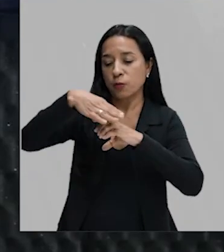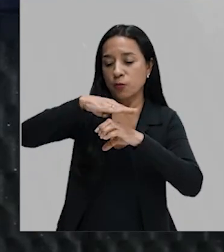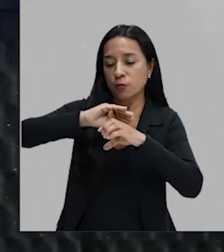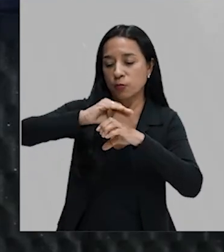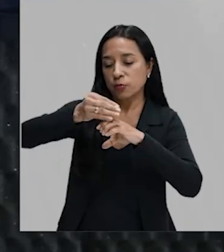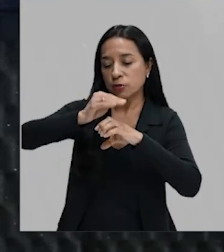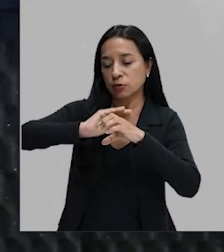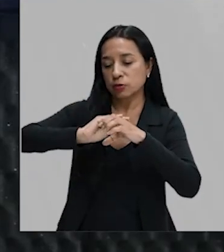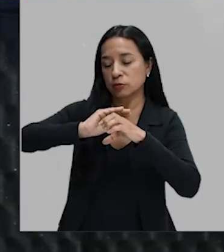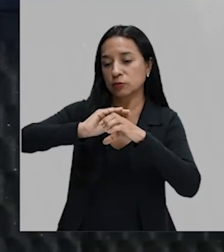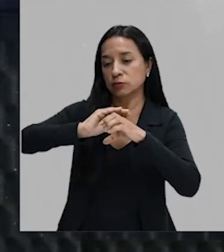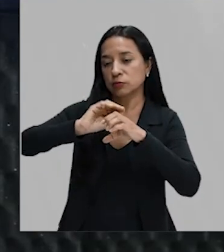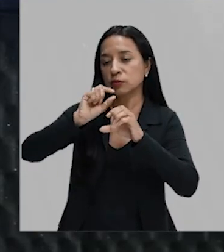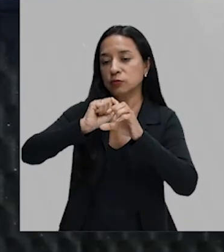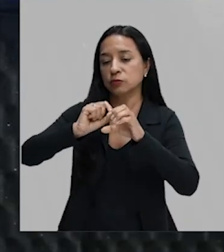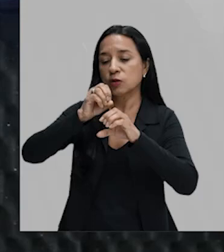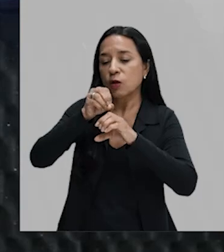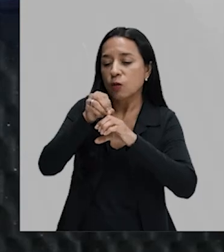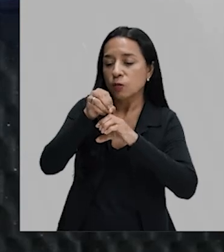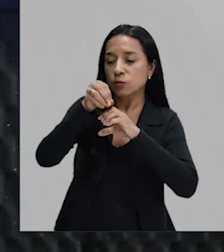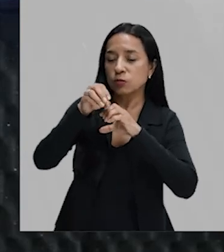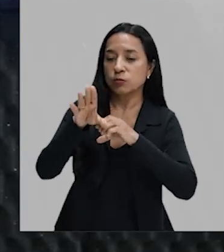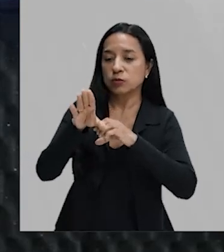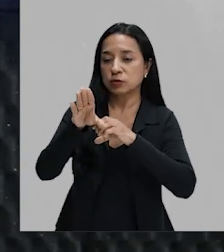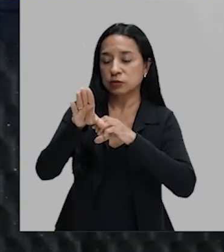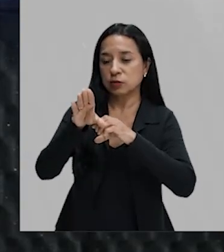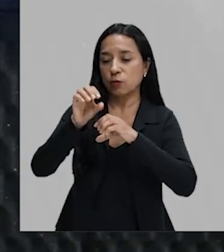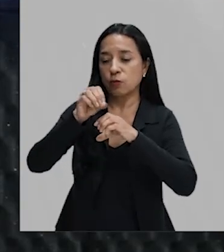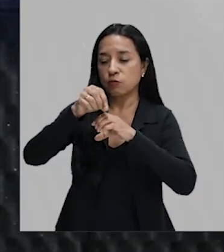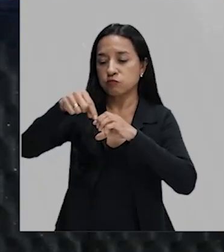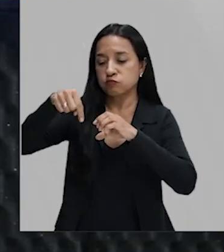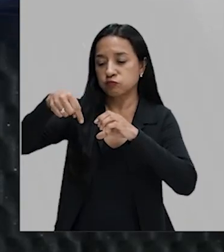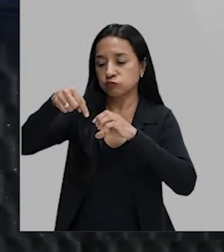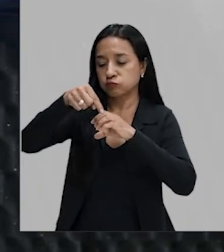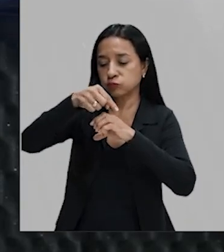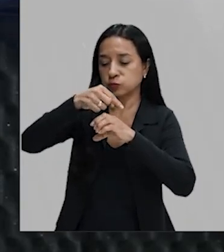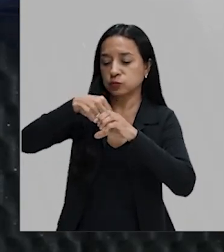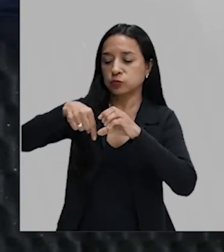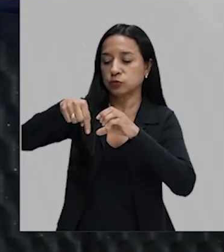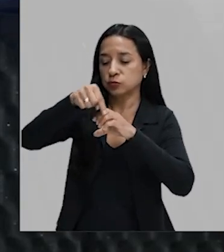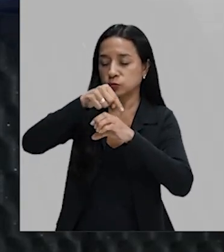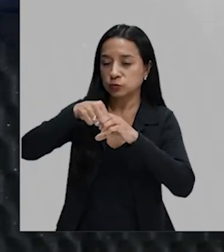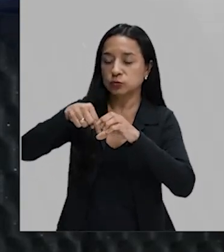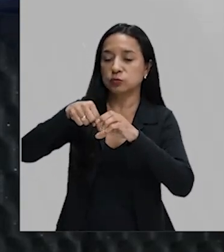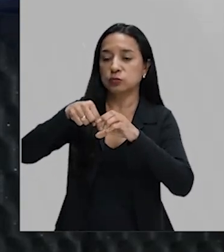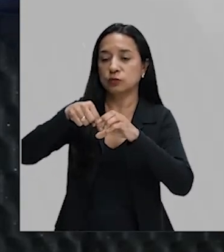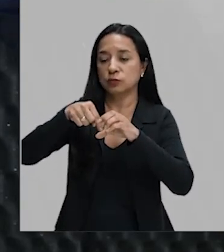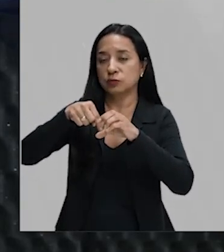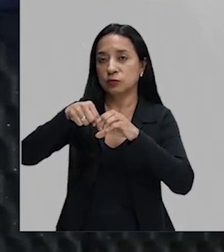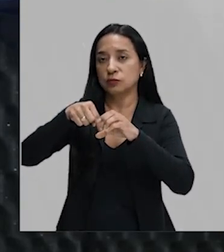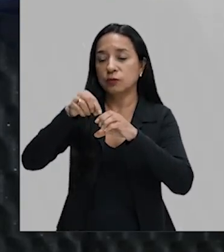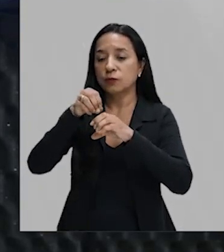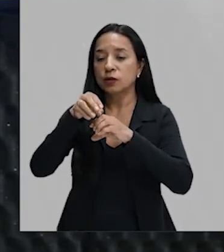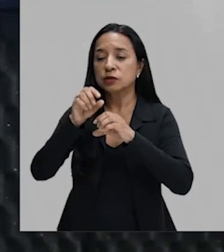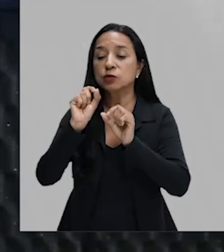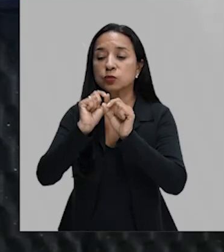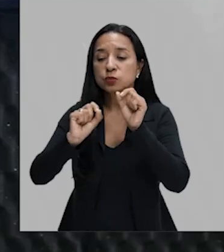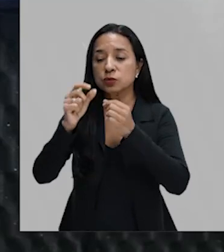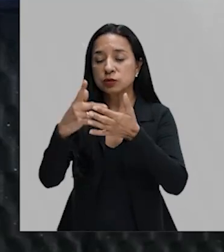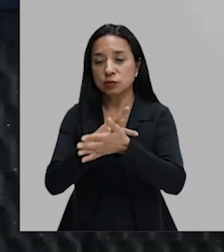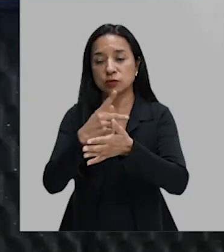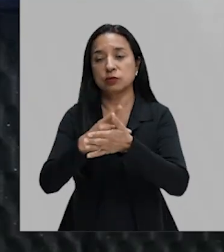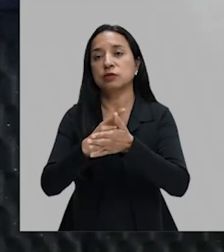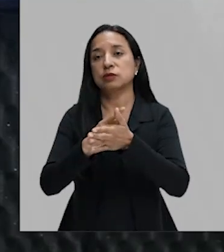onde ocorrerá o que, ó, a liberação das partículas que são o restante, né, do que aconteceu